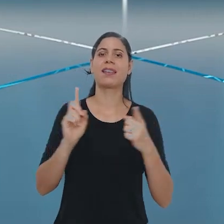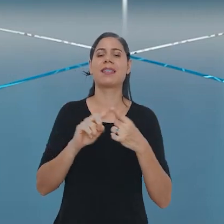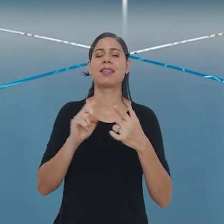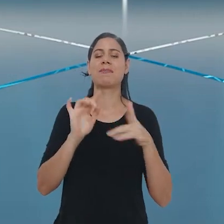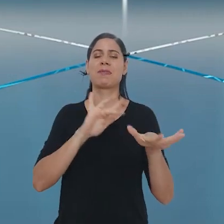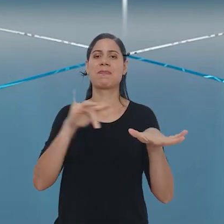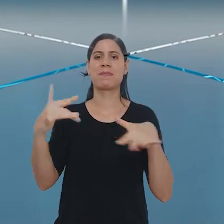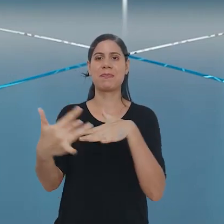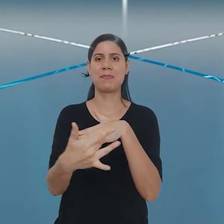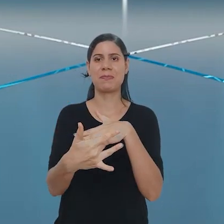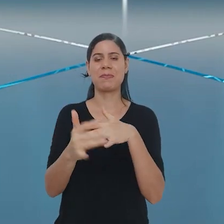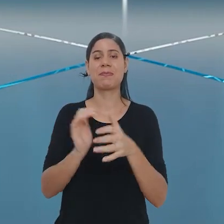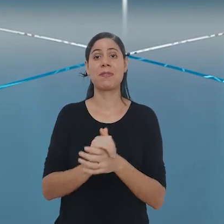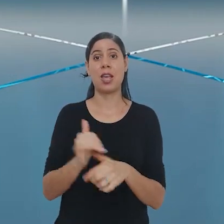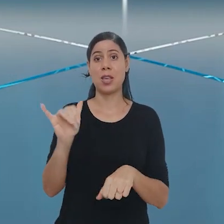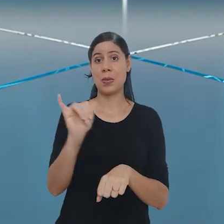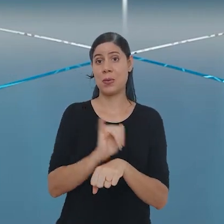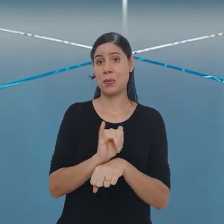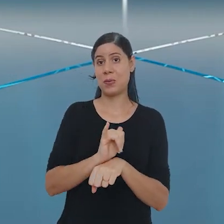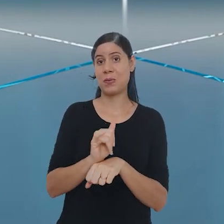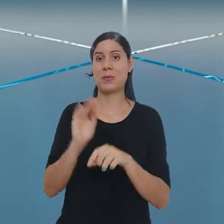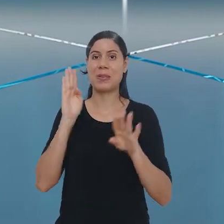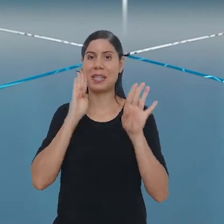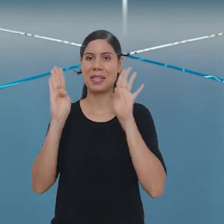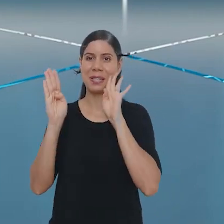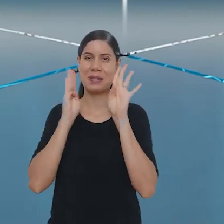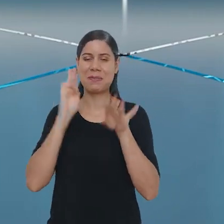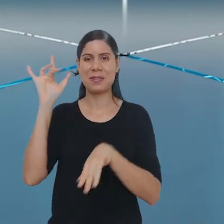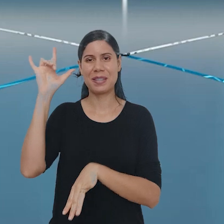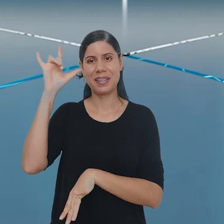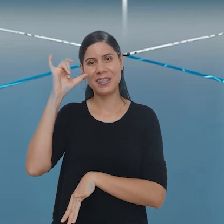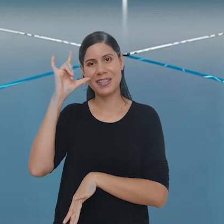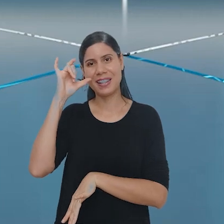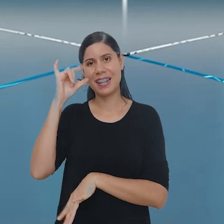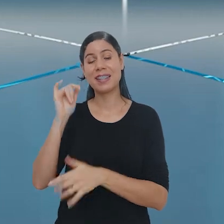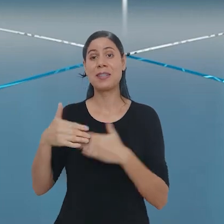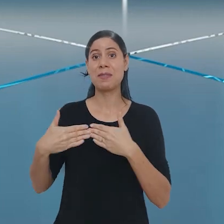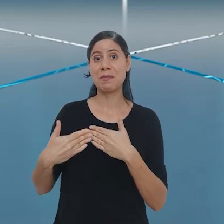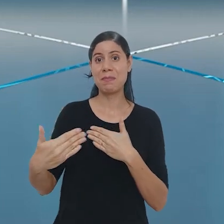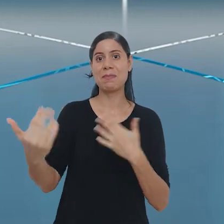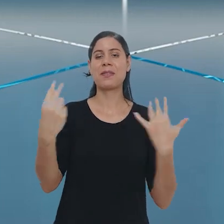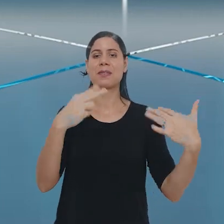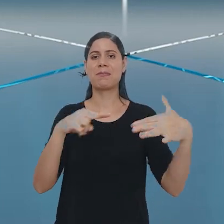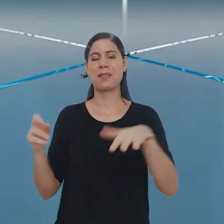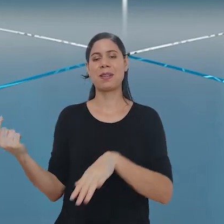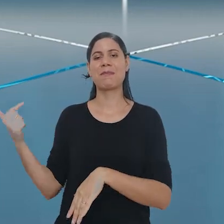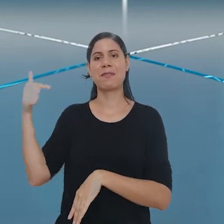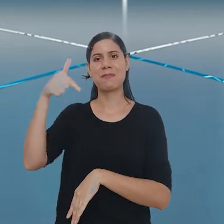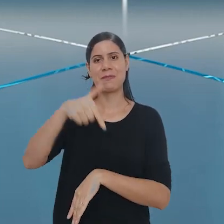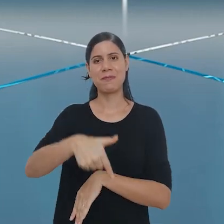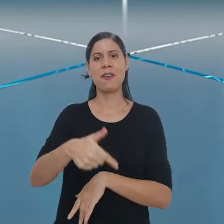redes sociais. Estamos no YouTube, no Facebook e no Instagram. E semana que vem estaremos de